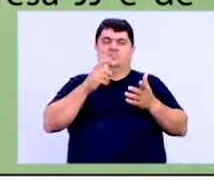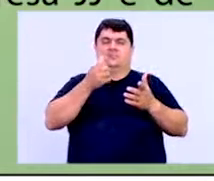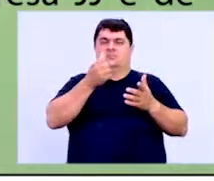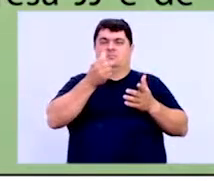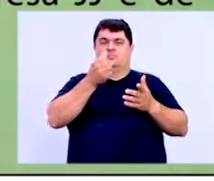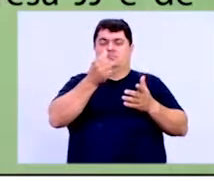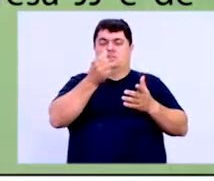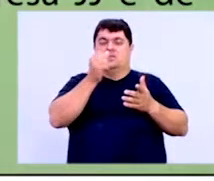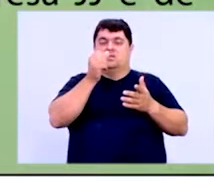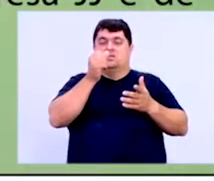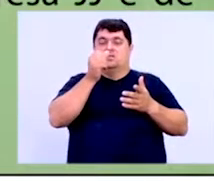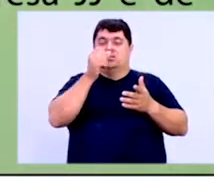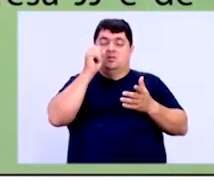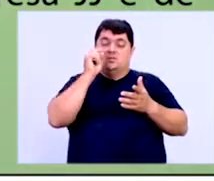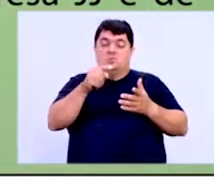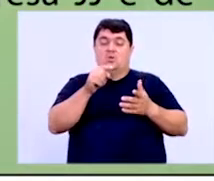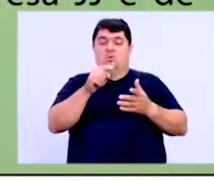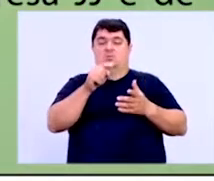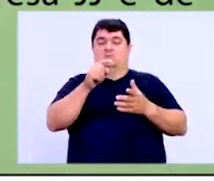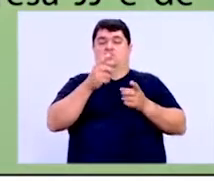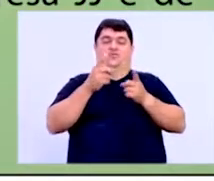6.000 unidades por mês.